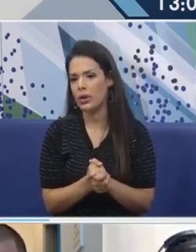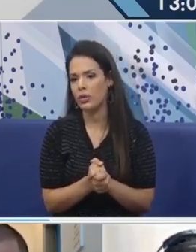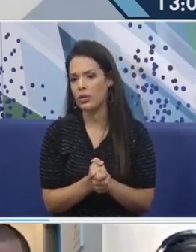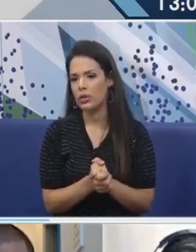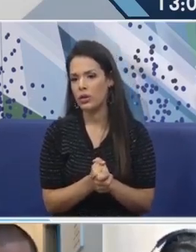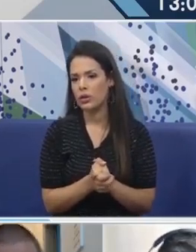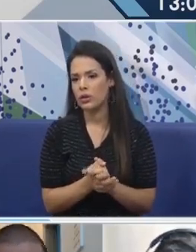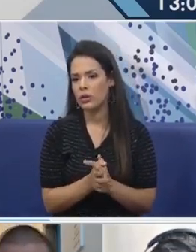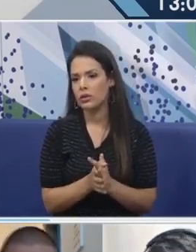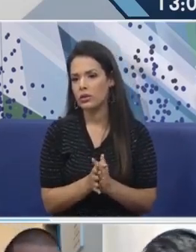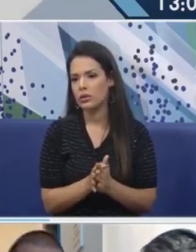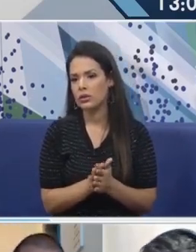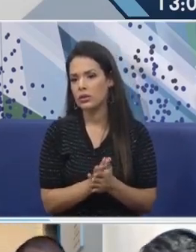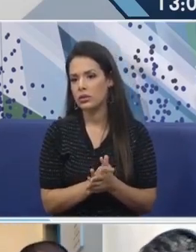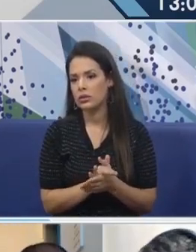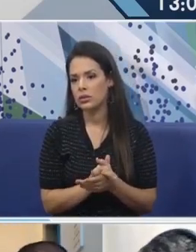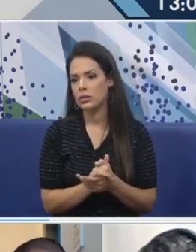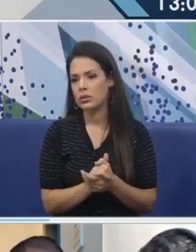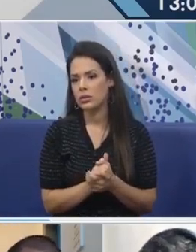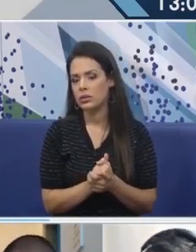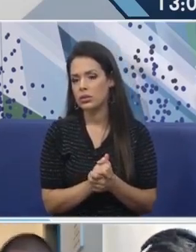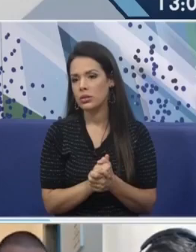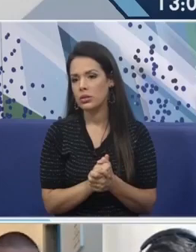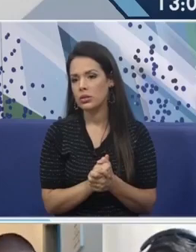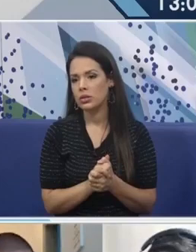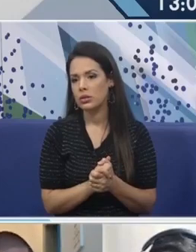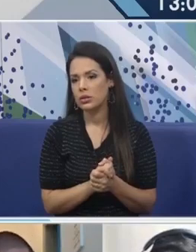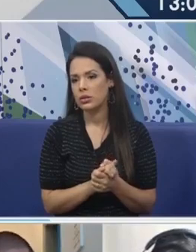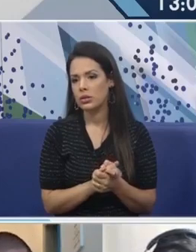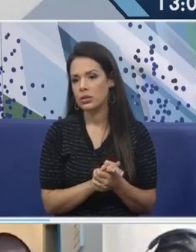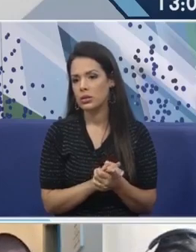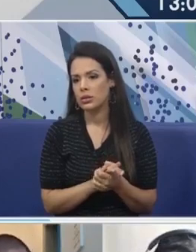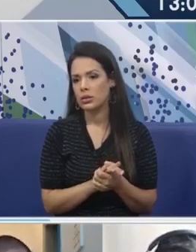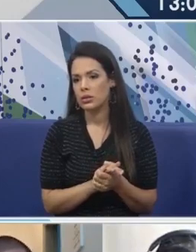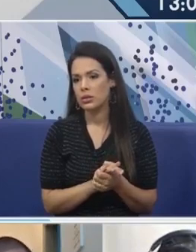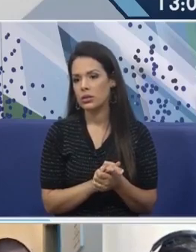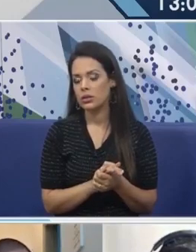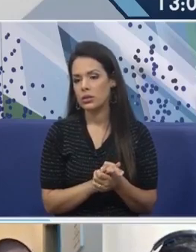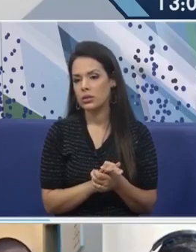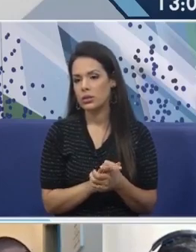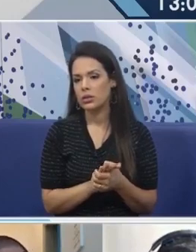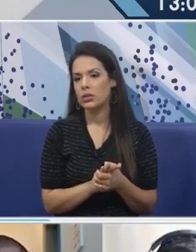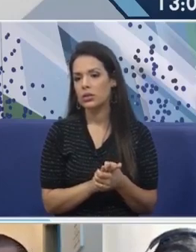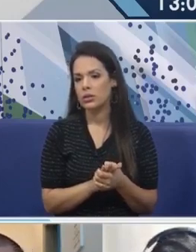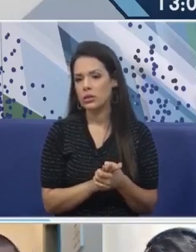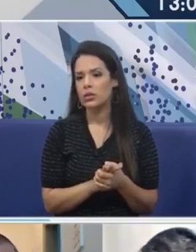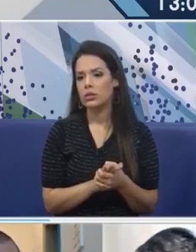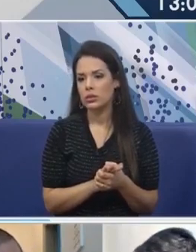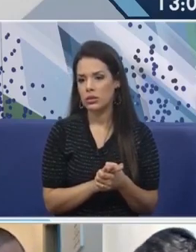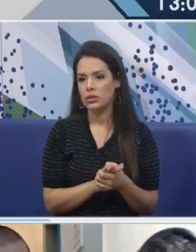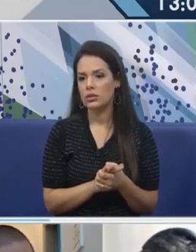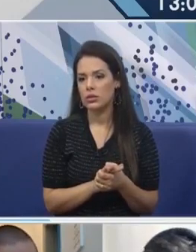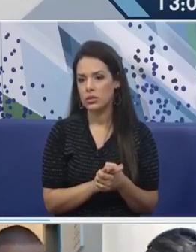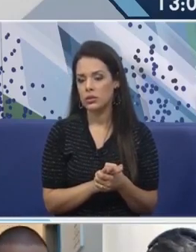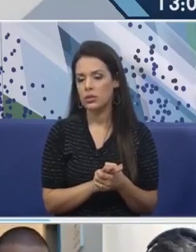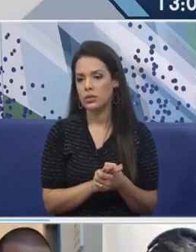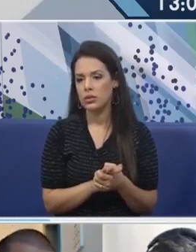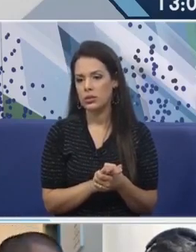ideia, Pedro? Acho difícil. Pode até tentar, mas acho difícil mudar, Fernanda. Acho que essa porta já